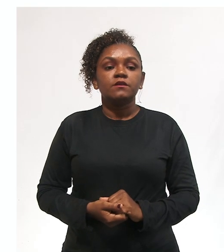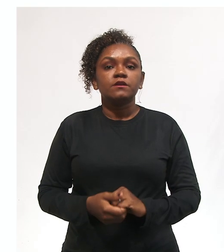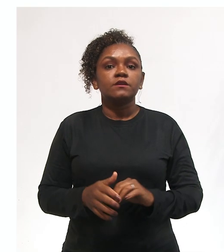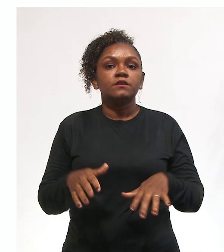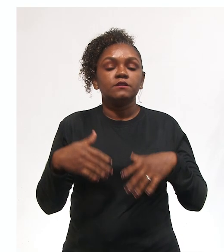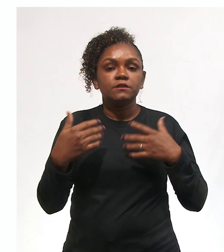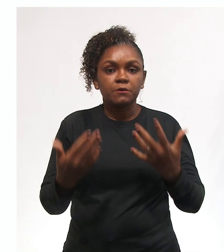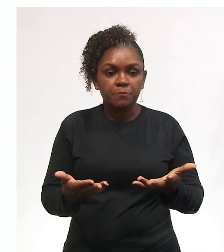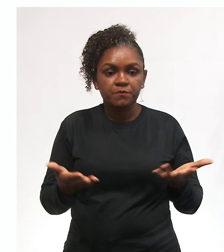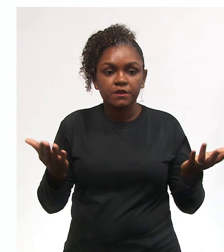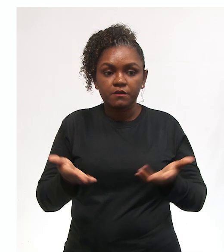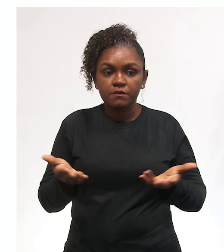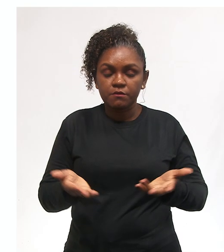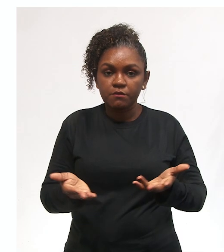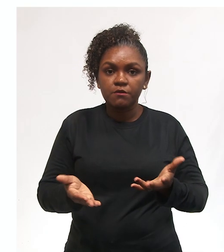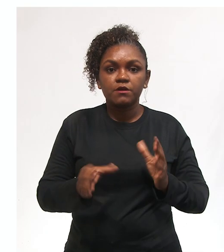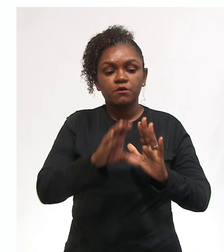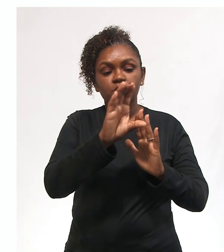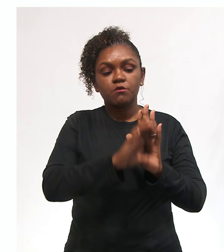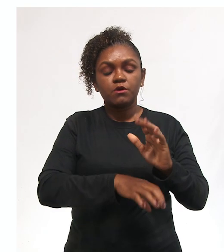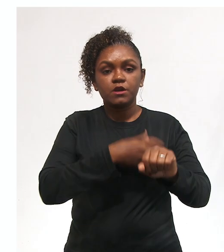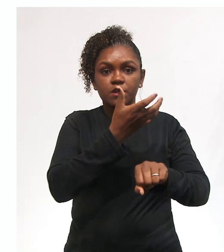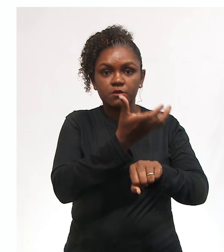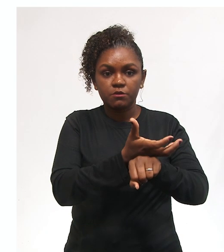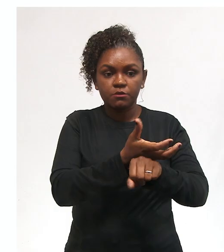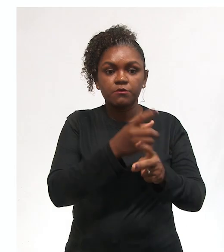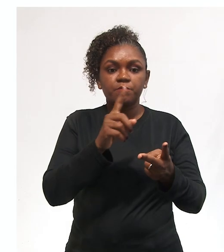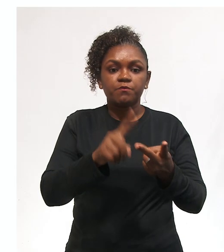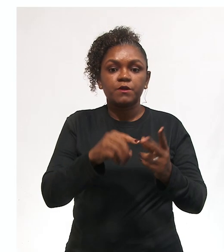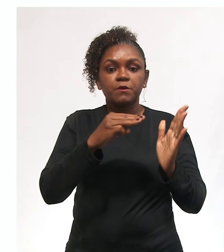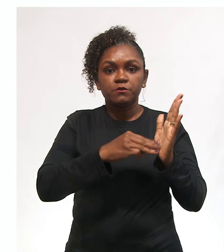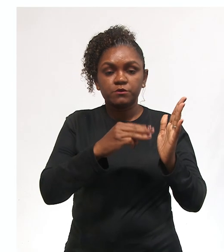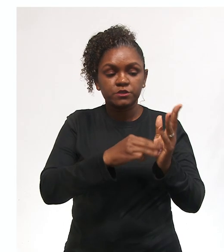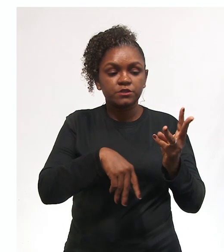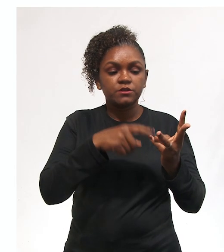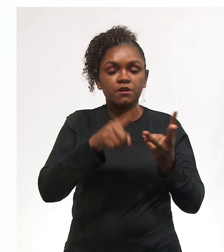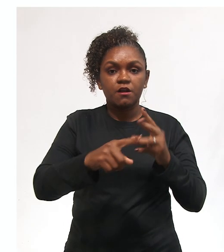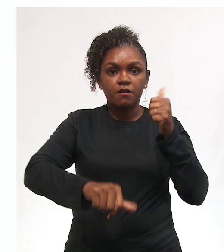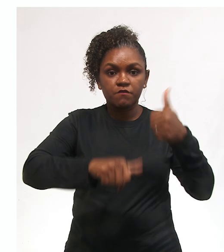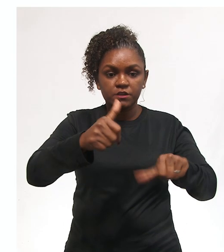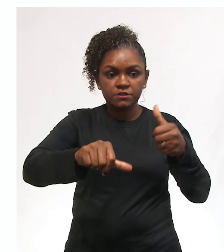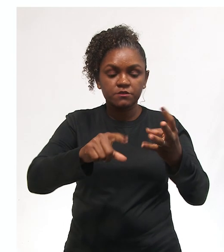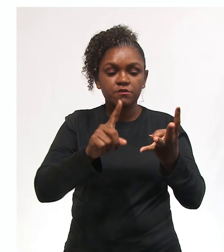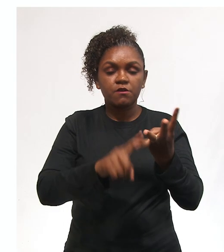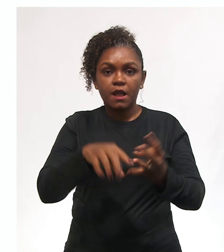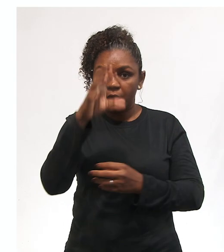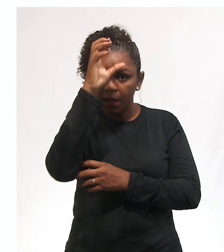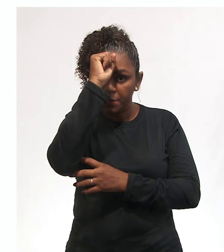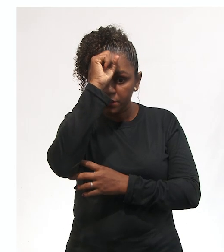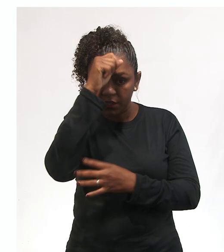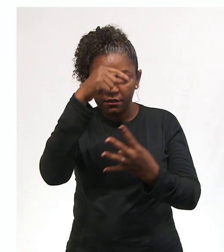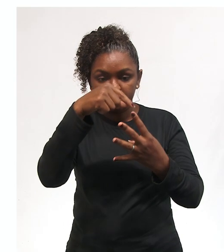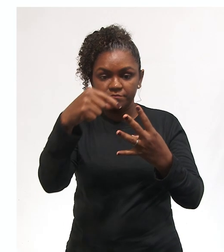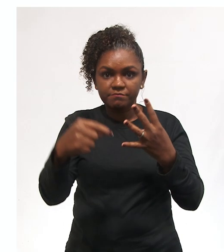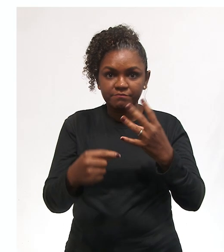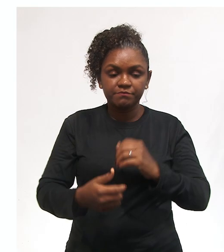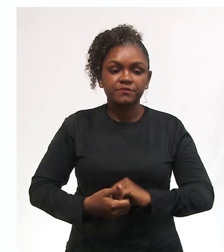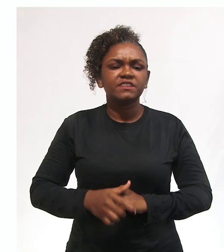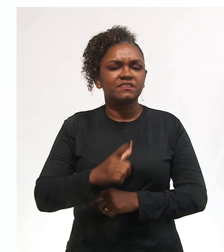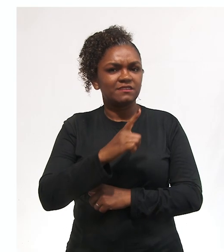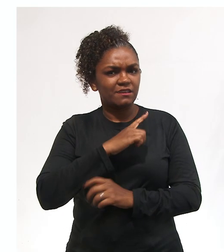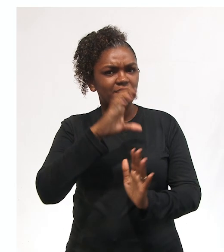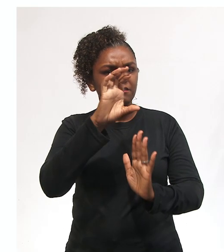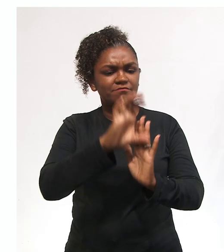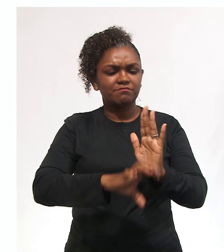currículo, metodologia, avaliação e aprendizagem, né? Então, existem diversos currículos,